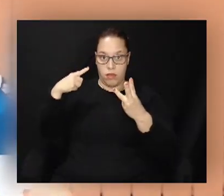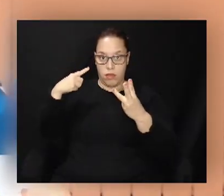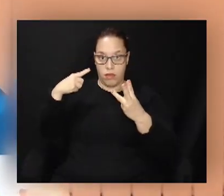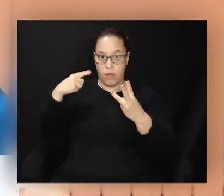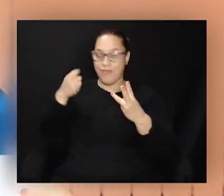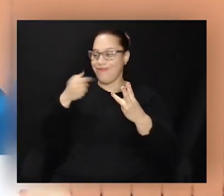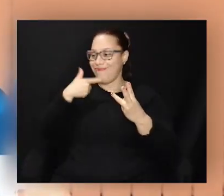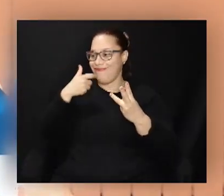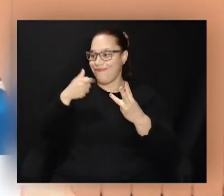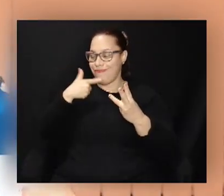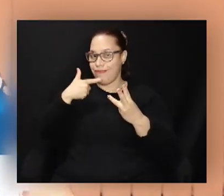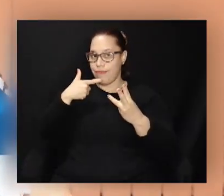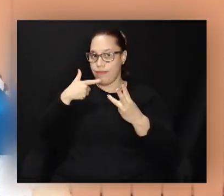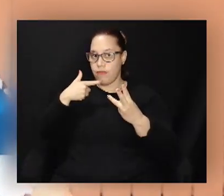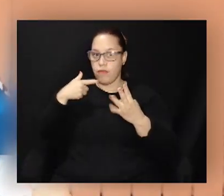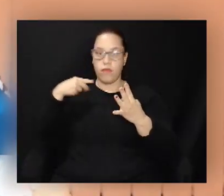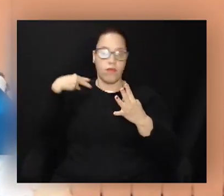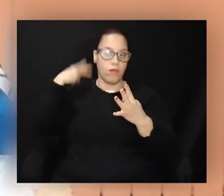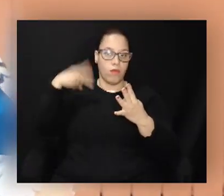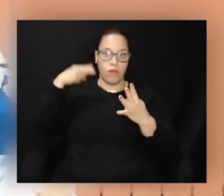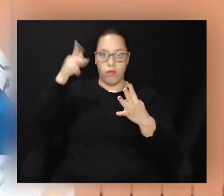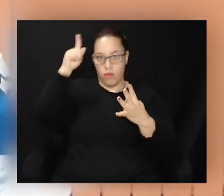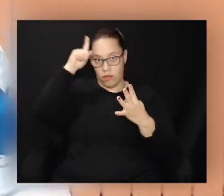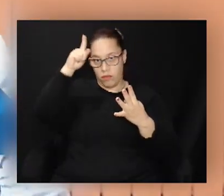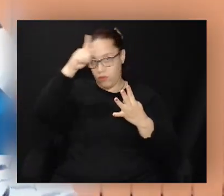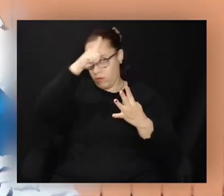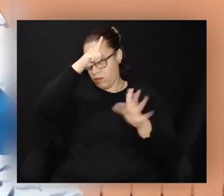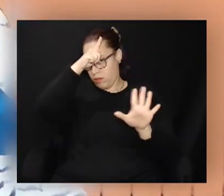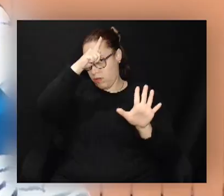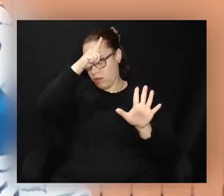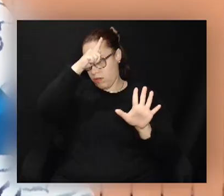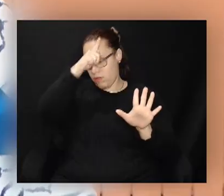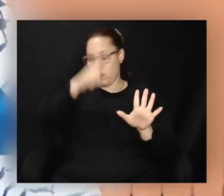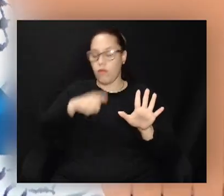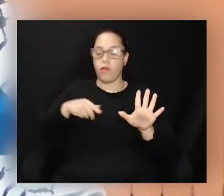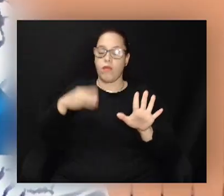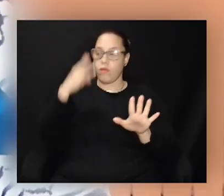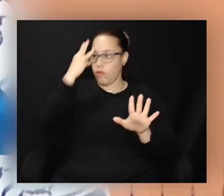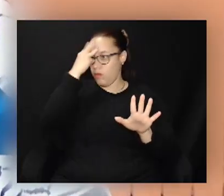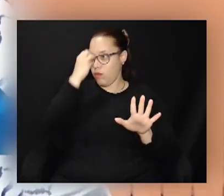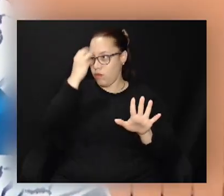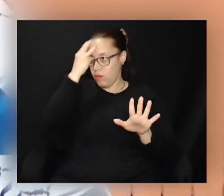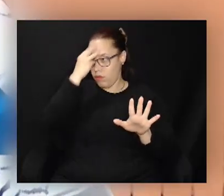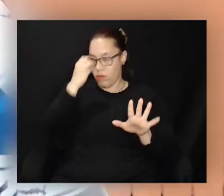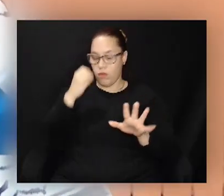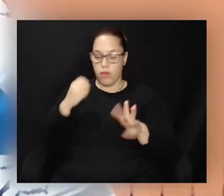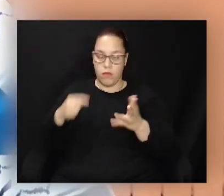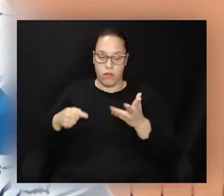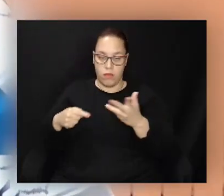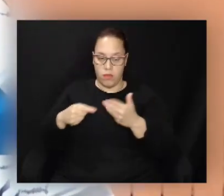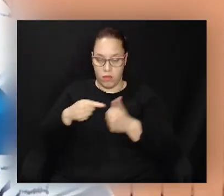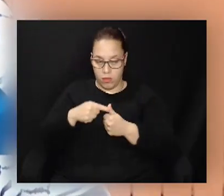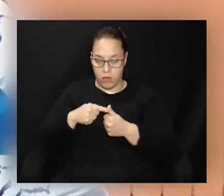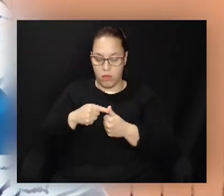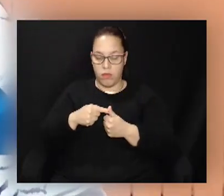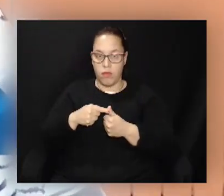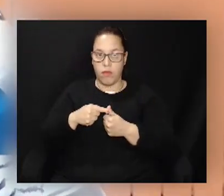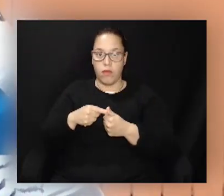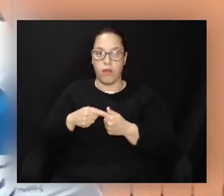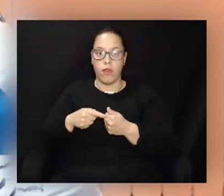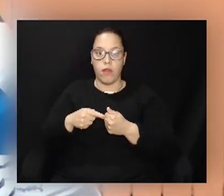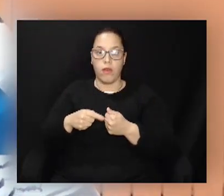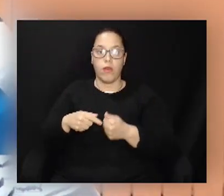Souto, ao vereador Gustavo Peta, vereador Wagner, da bancada de esquerda, que fizeram aquele ato enquanto eu estava